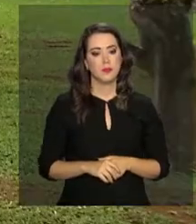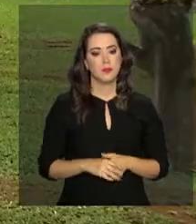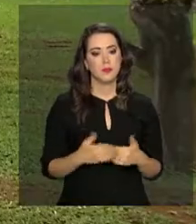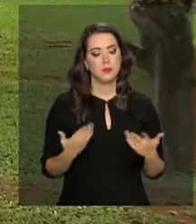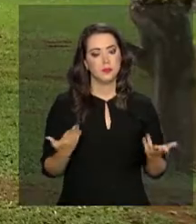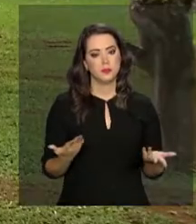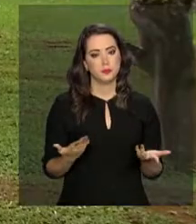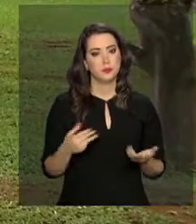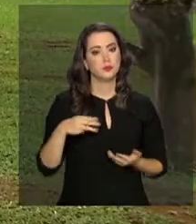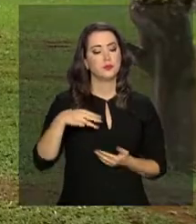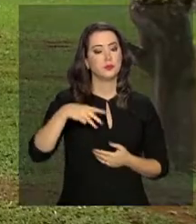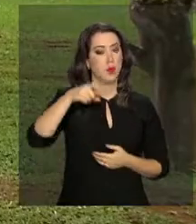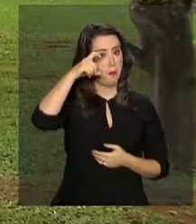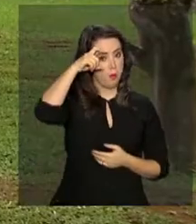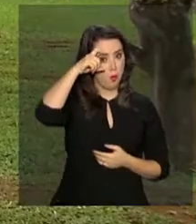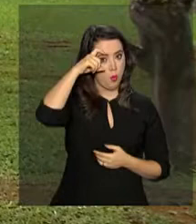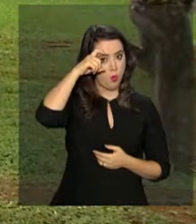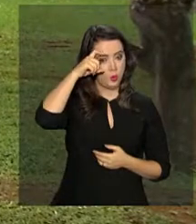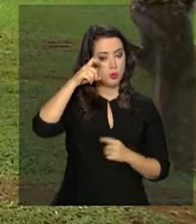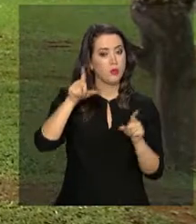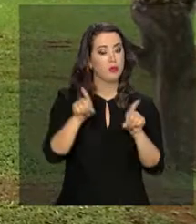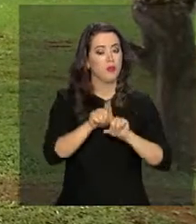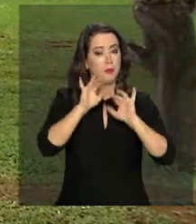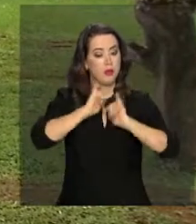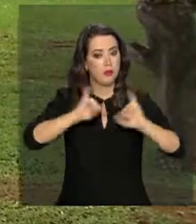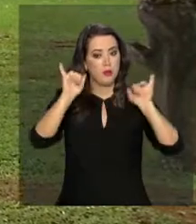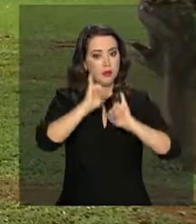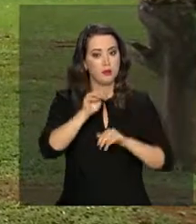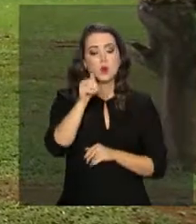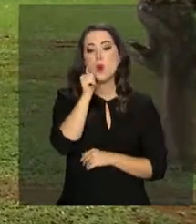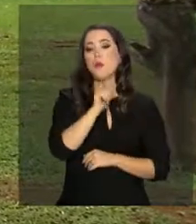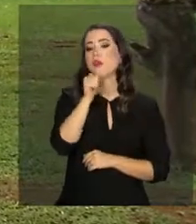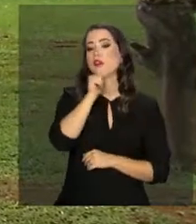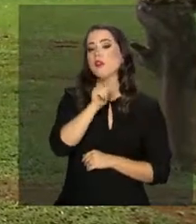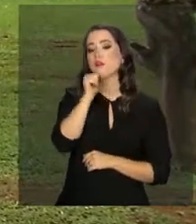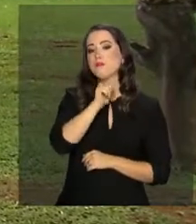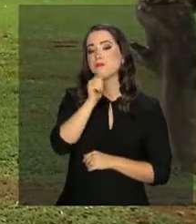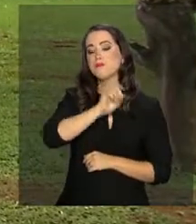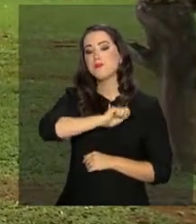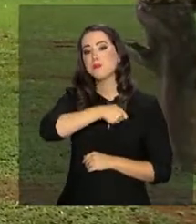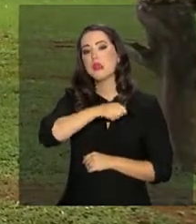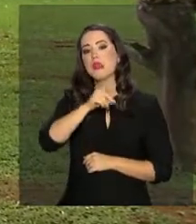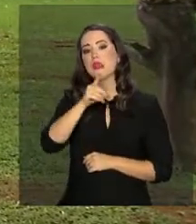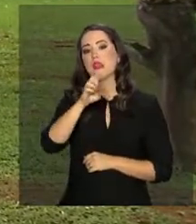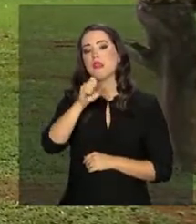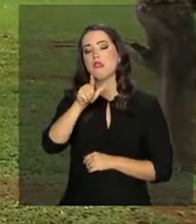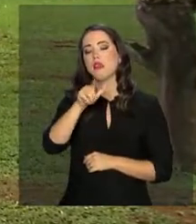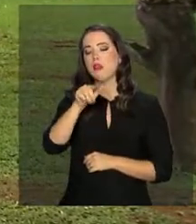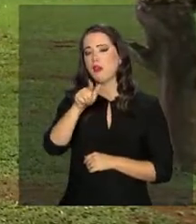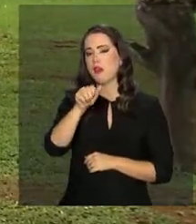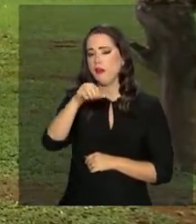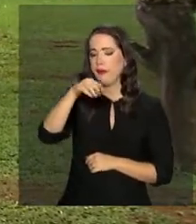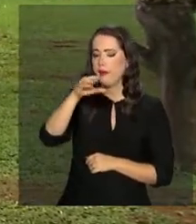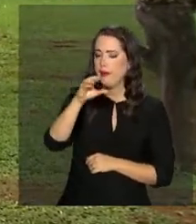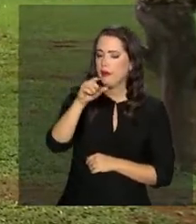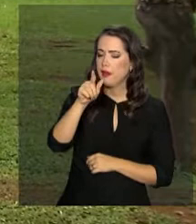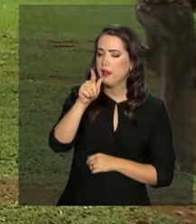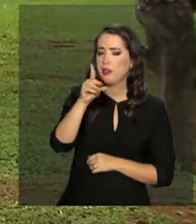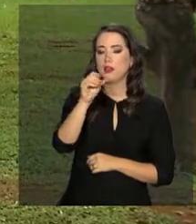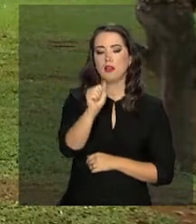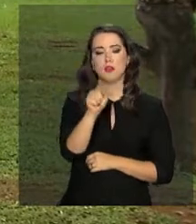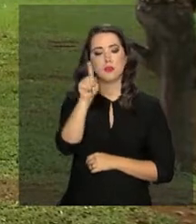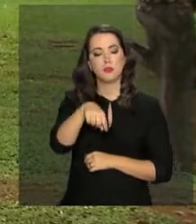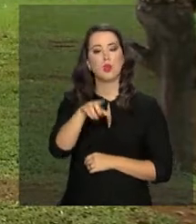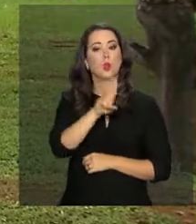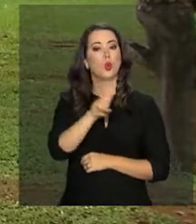moro também anunciou o nome da delegada da polícia federal érika marina como futuro chefe do departamento de